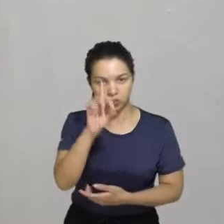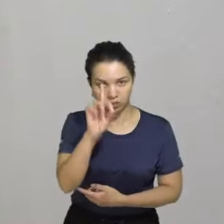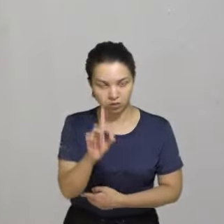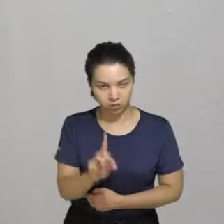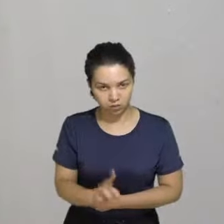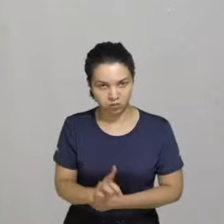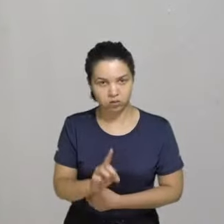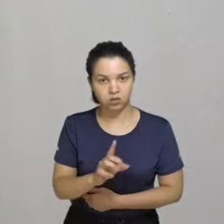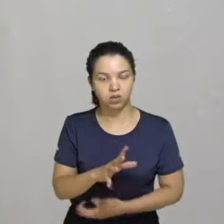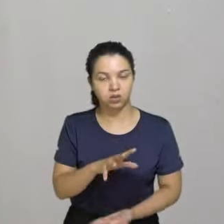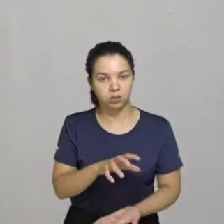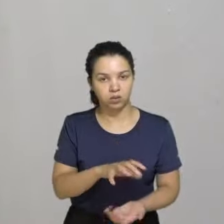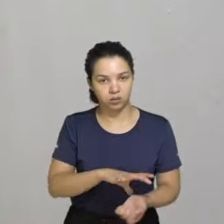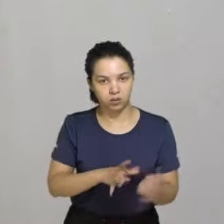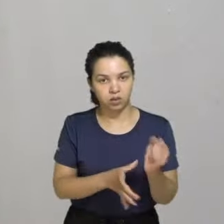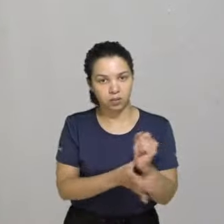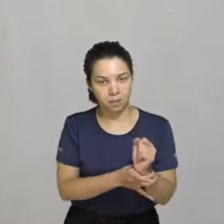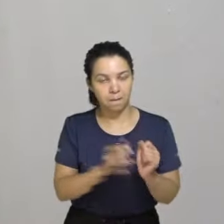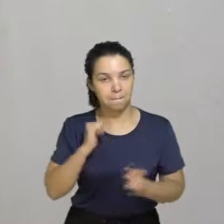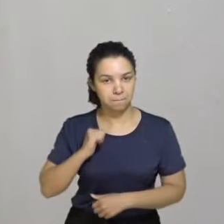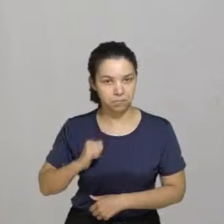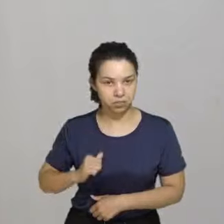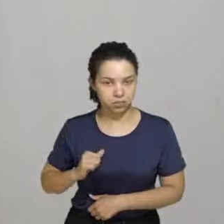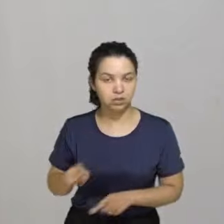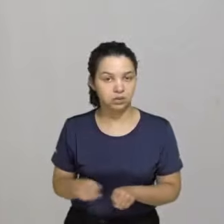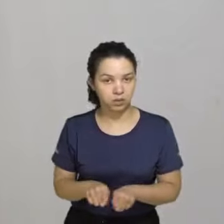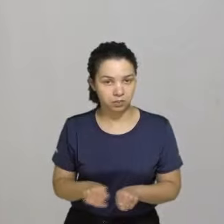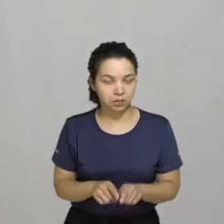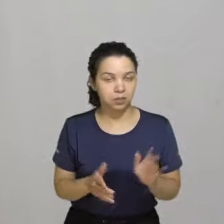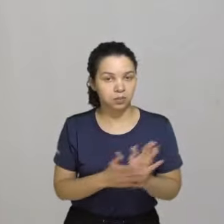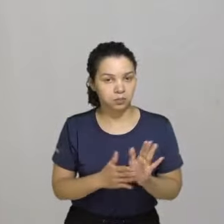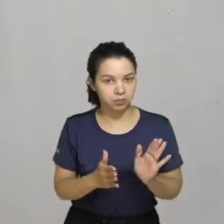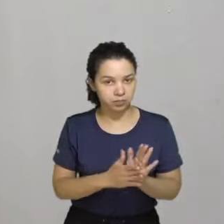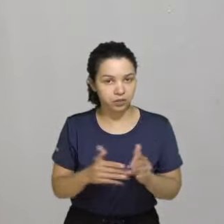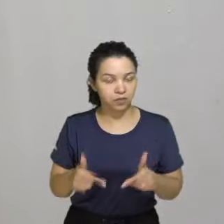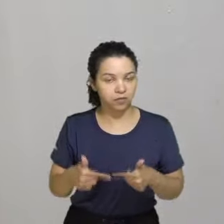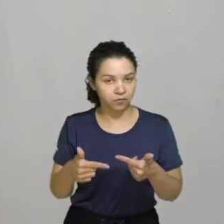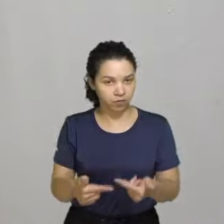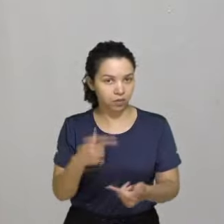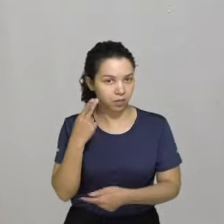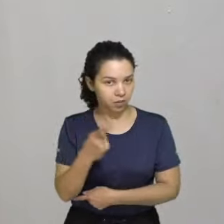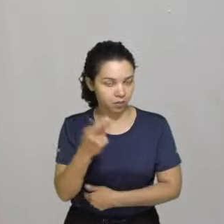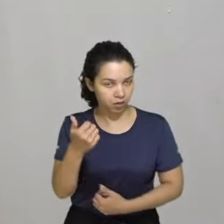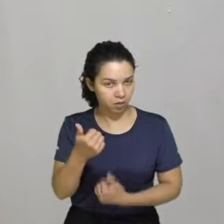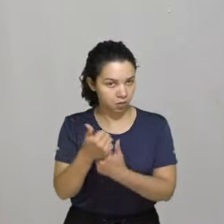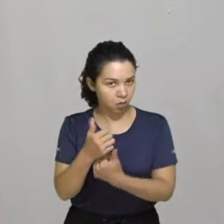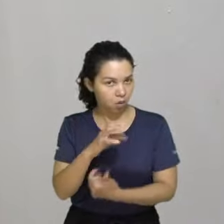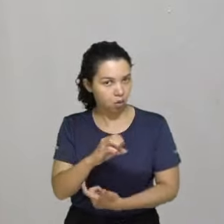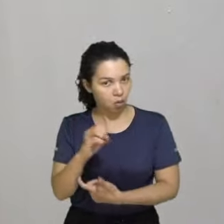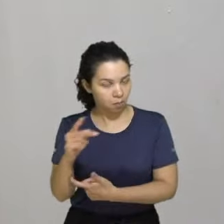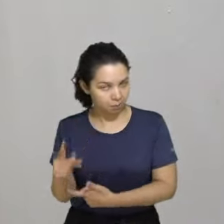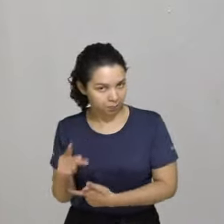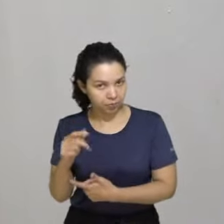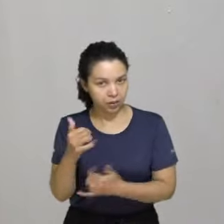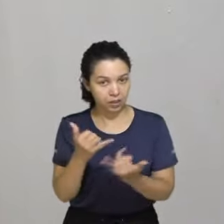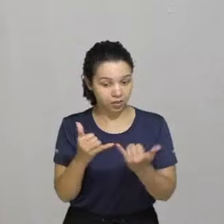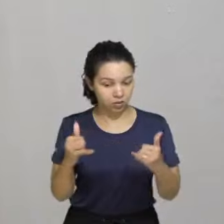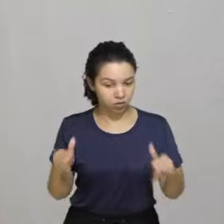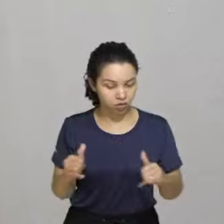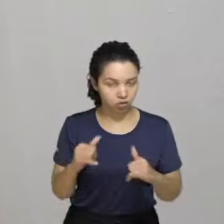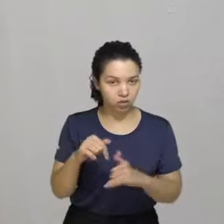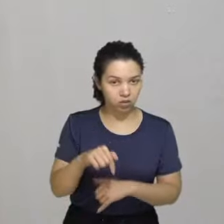da garantia da Bolsa. Também fui proponente da criação da Frente Parlamentar de Apoio às Cooperativas de Energia Elétrica de Santa Catarina, a